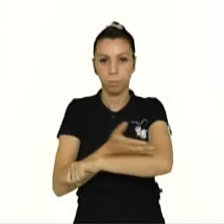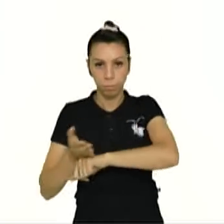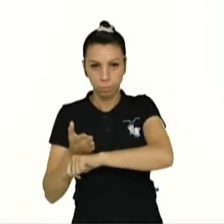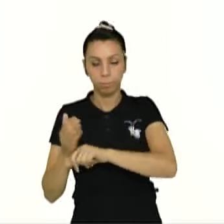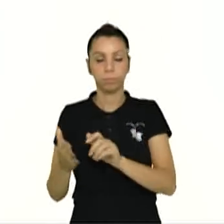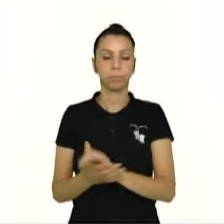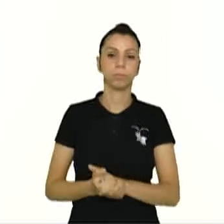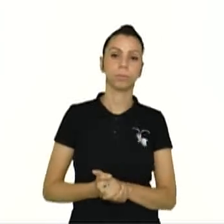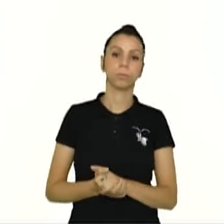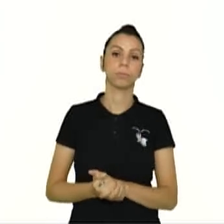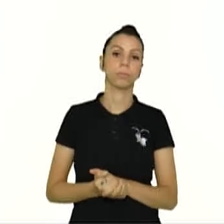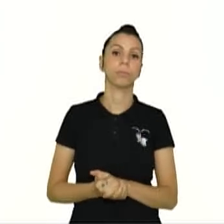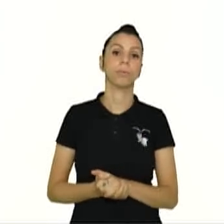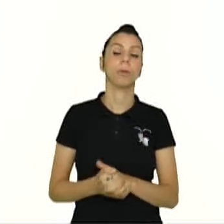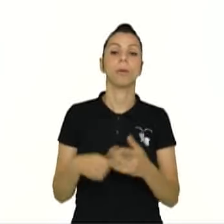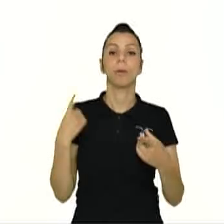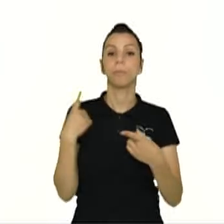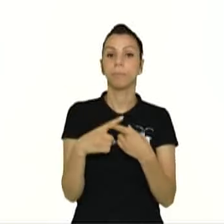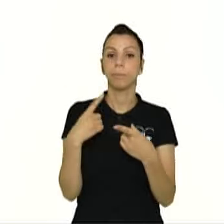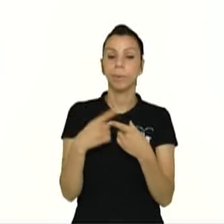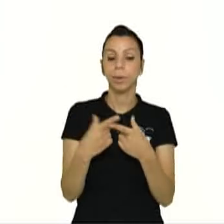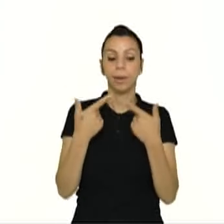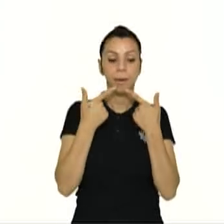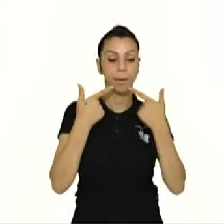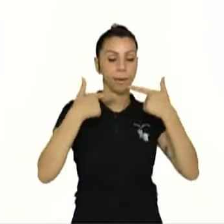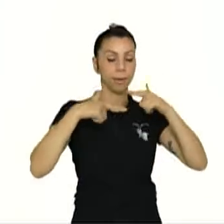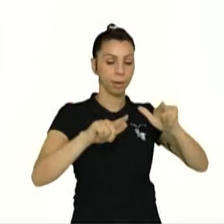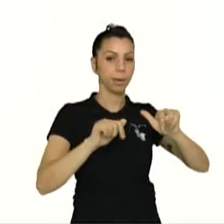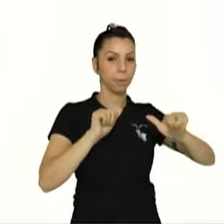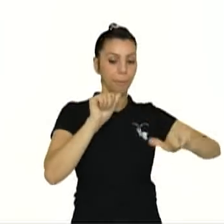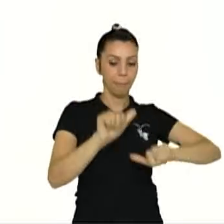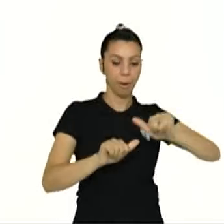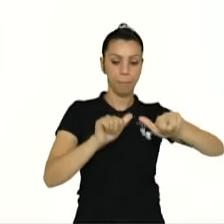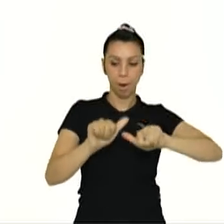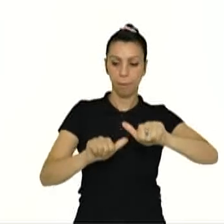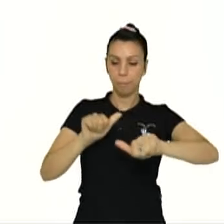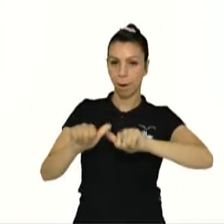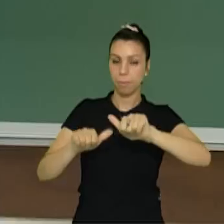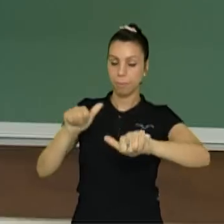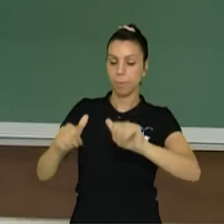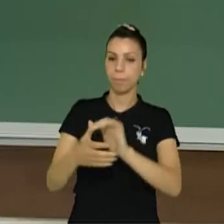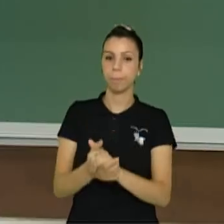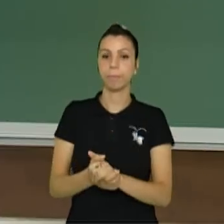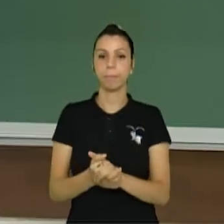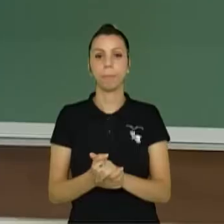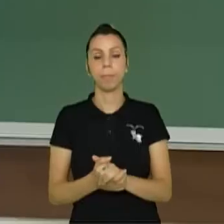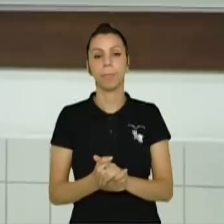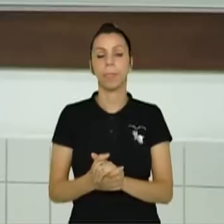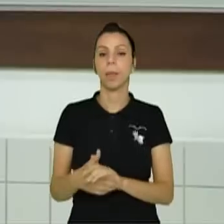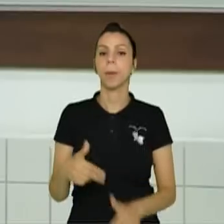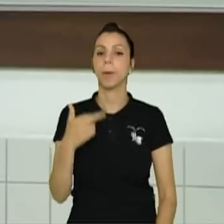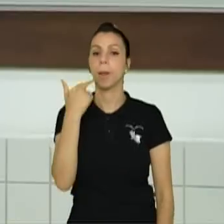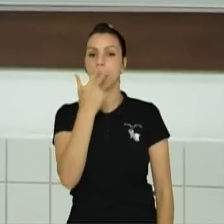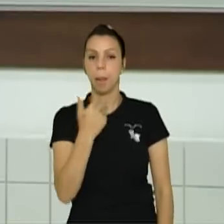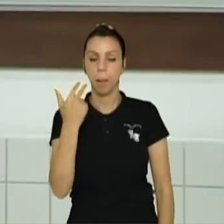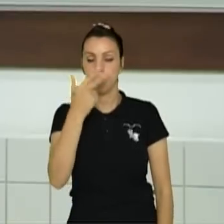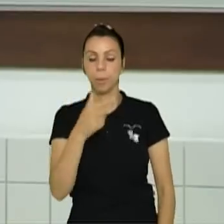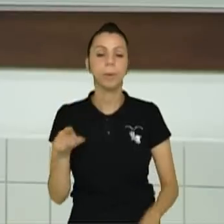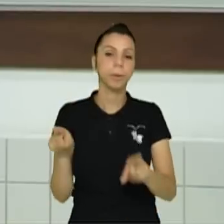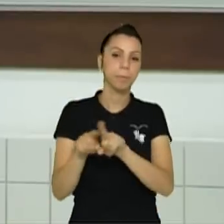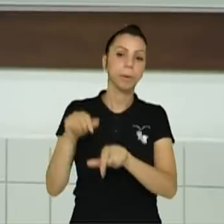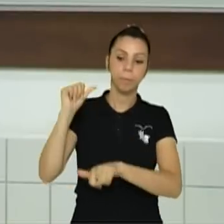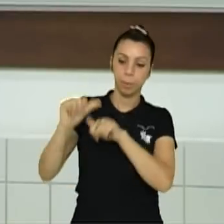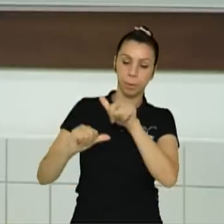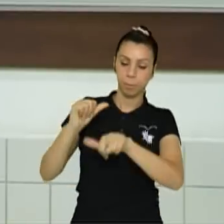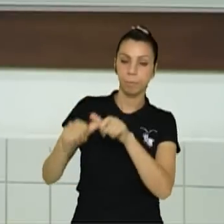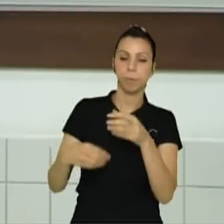só. E isso se dá por quê? Porque a língua passa por transformações, o idioma passa por mudanças. Então, eu vou ler com vocês como